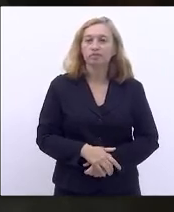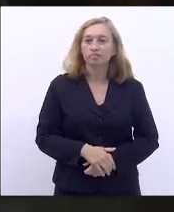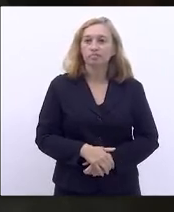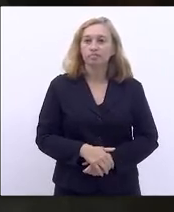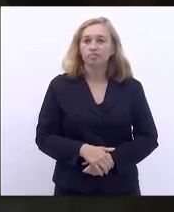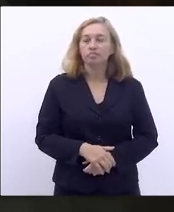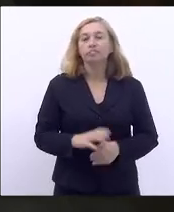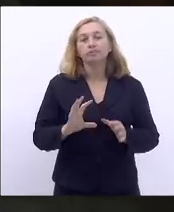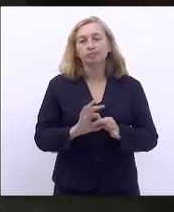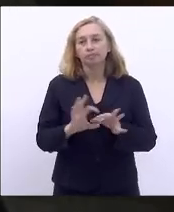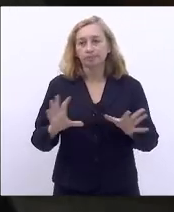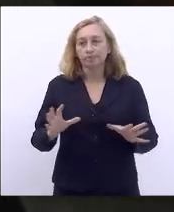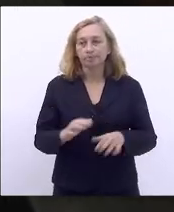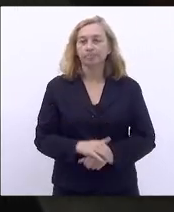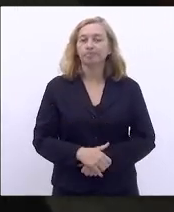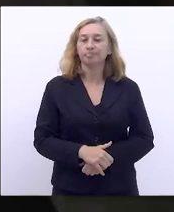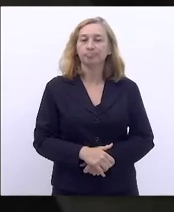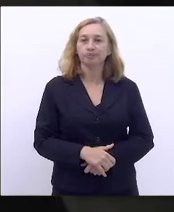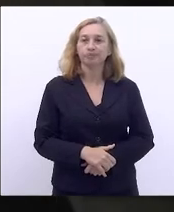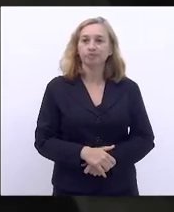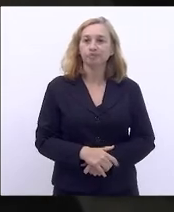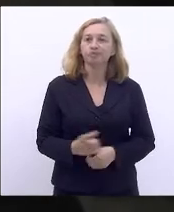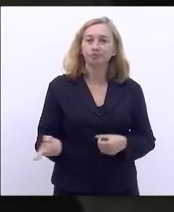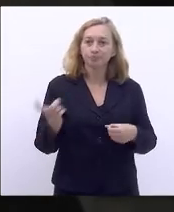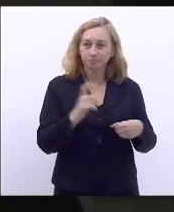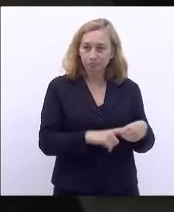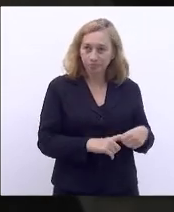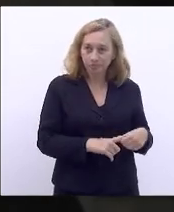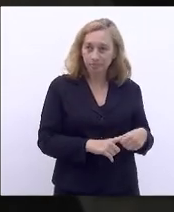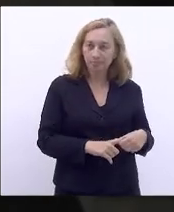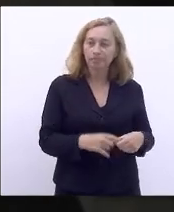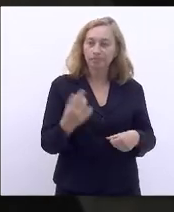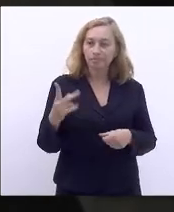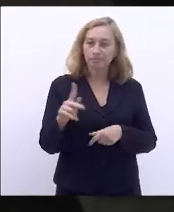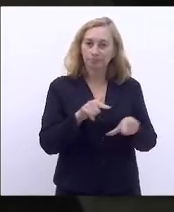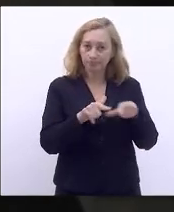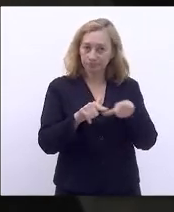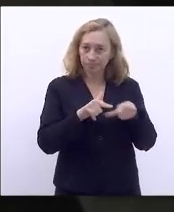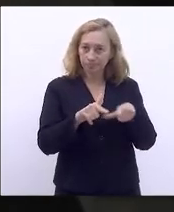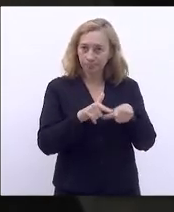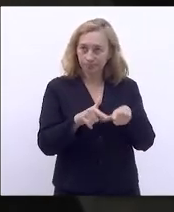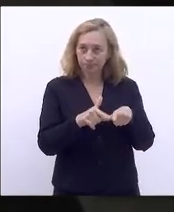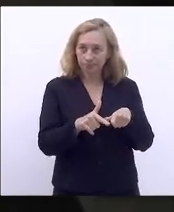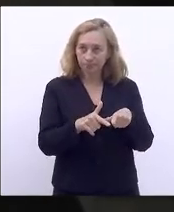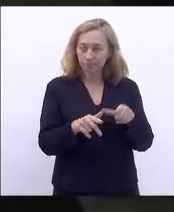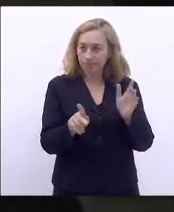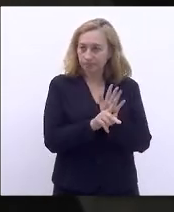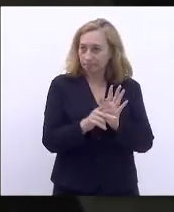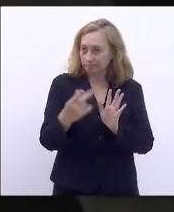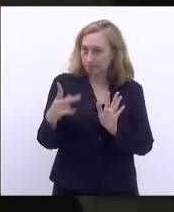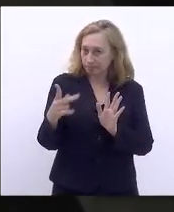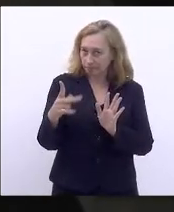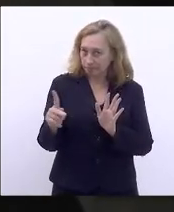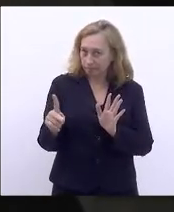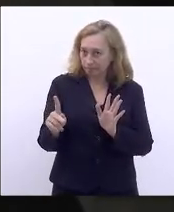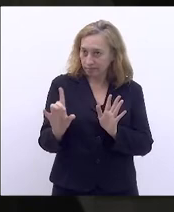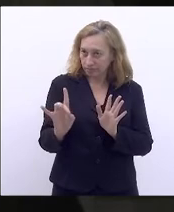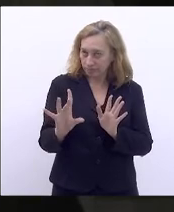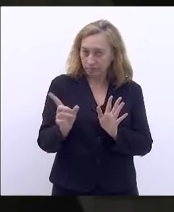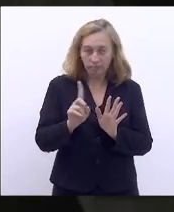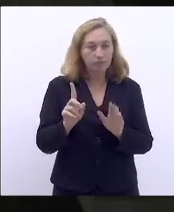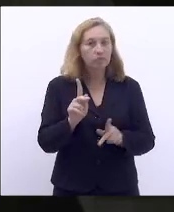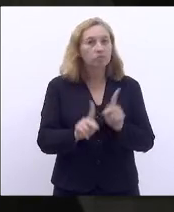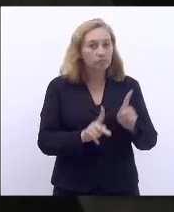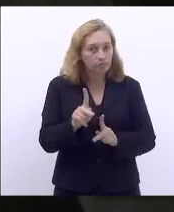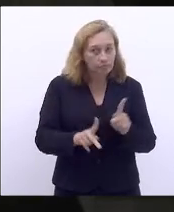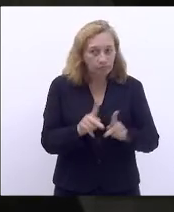que autoriza a sua retomada do seu mandato, que não é um mandato que pertence a ela individualmente, pertence ao povo de